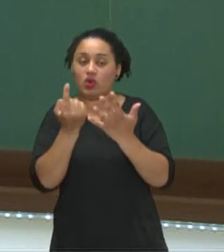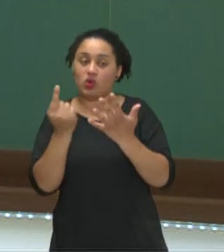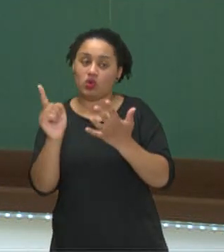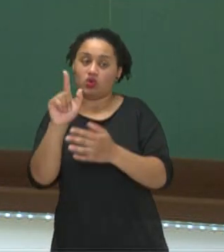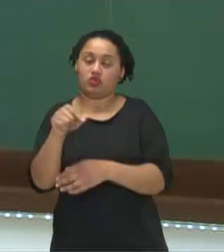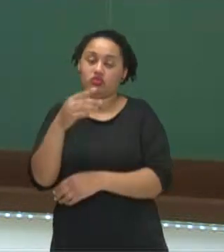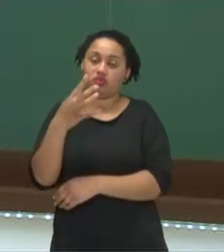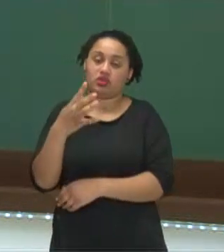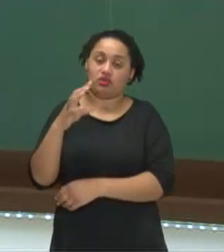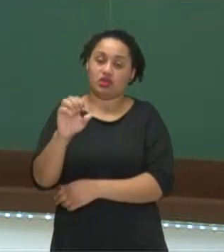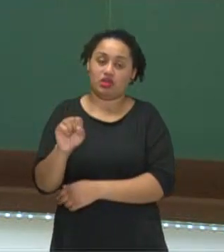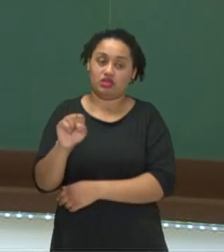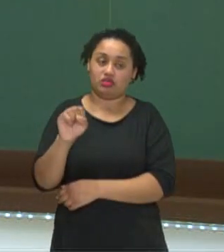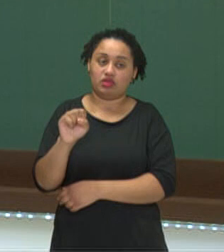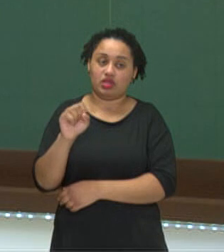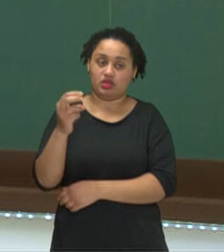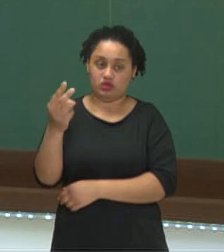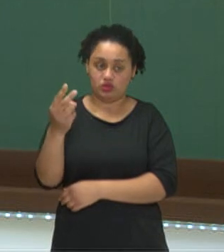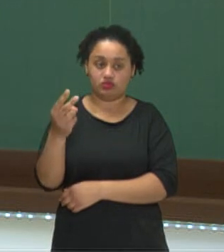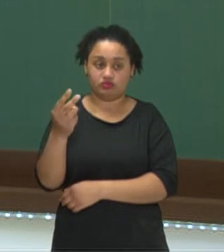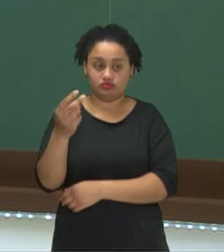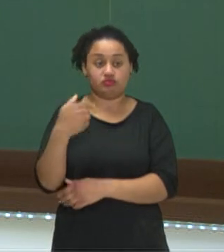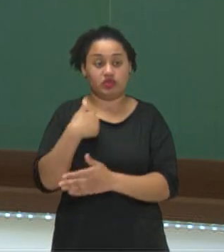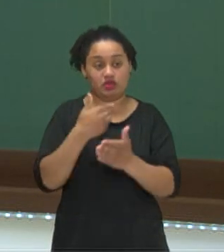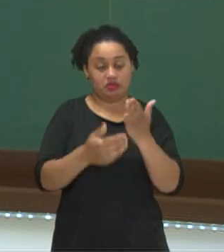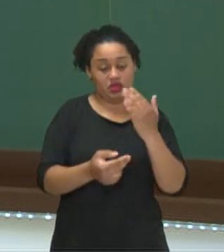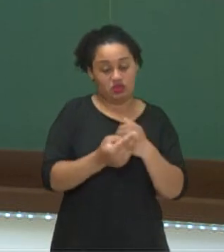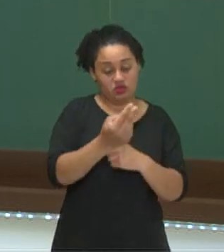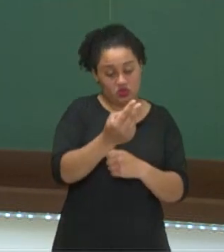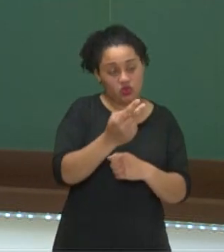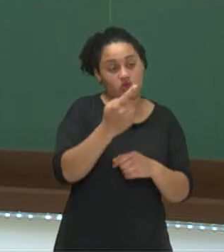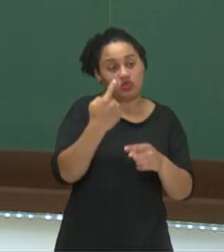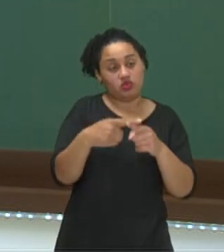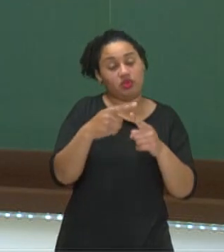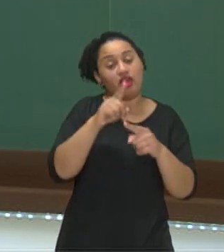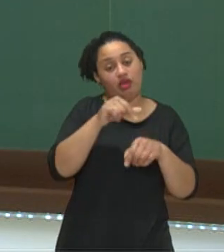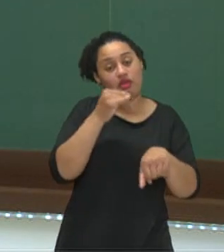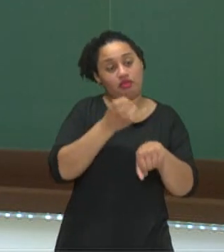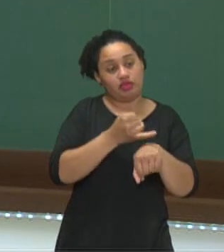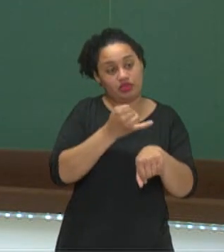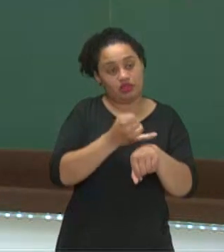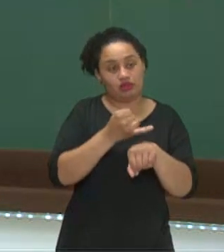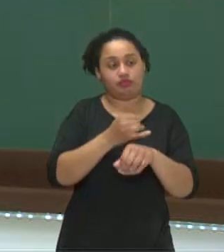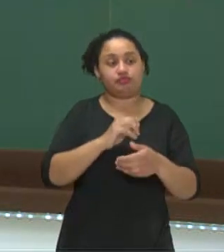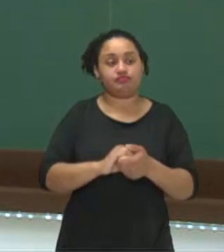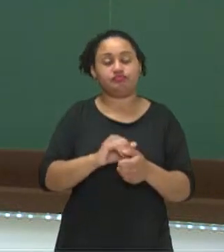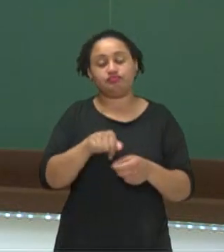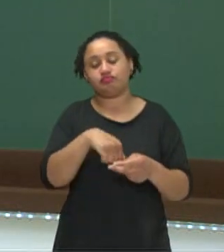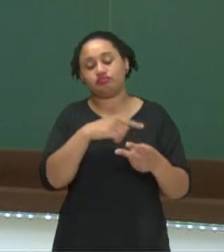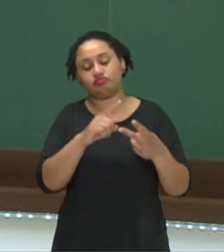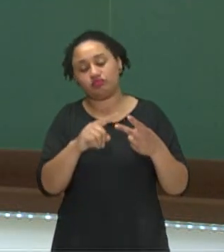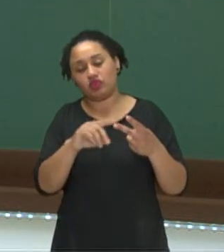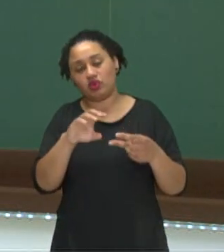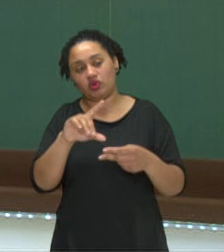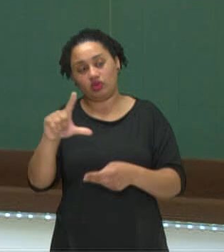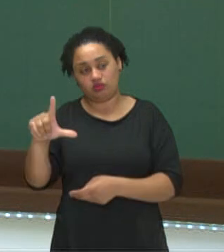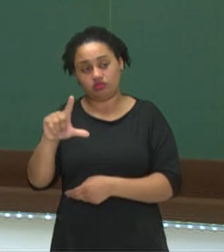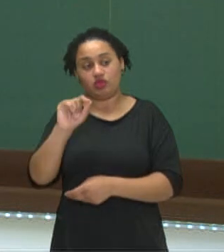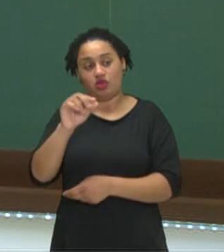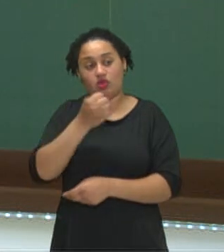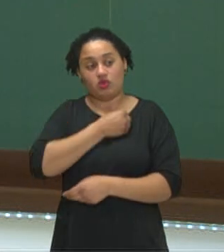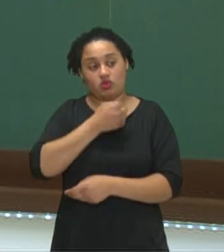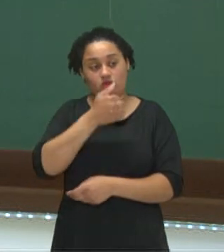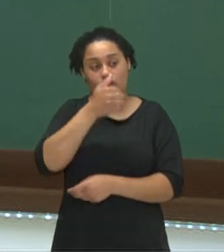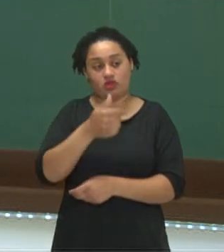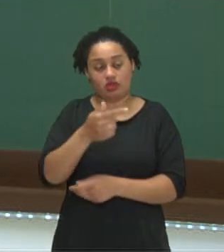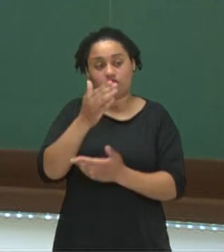de valência dele, 4s2. Perde 2 elétrons porque ele é um metal. Já o cloro, número atômico